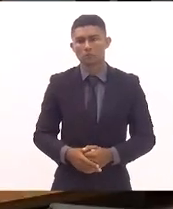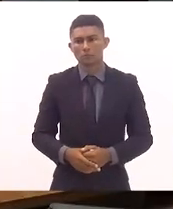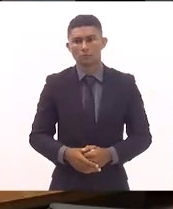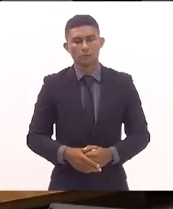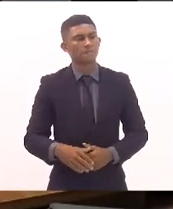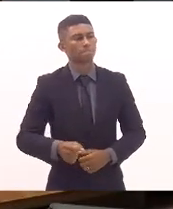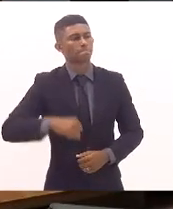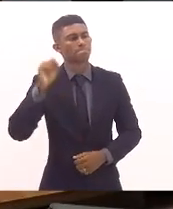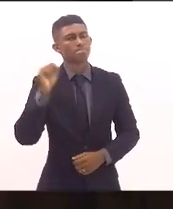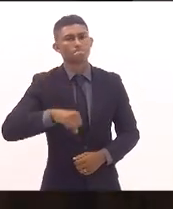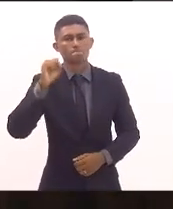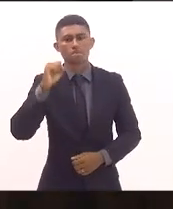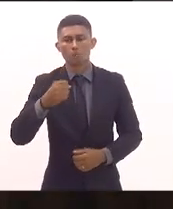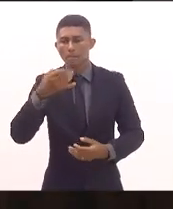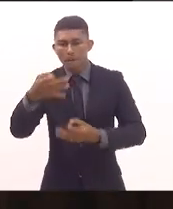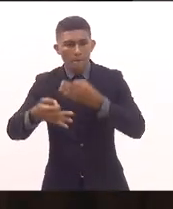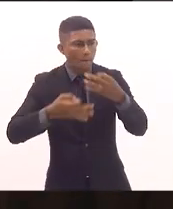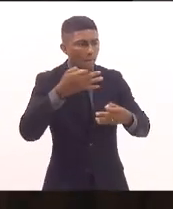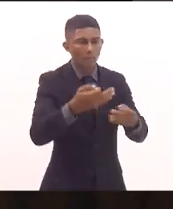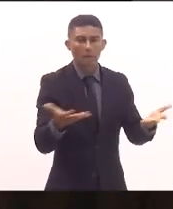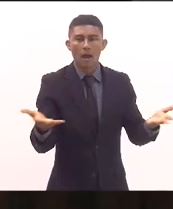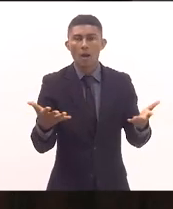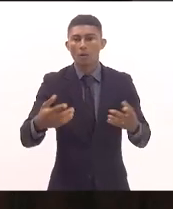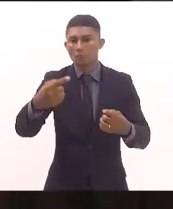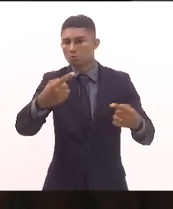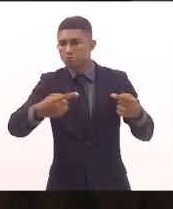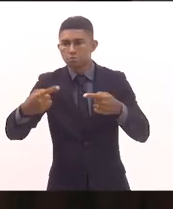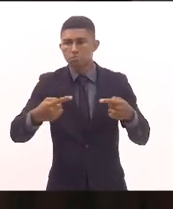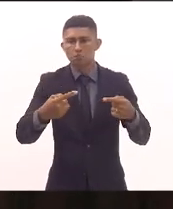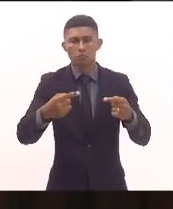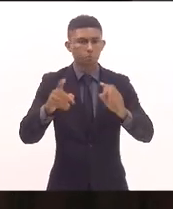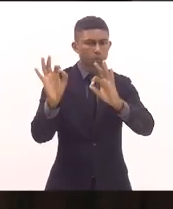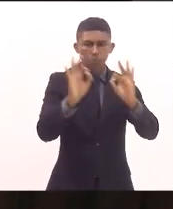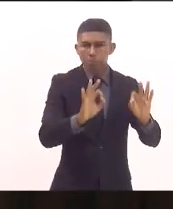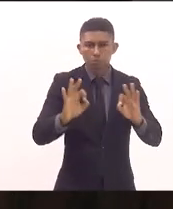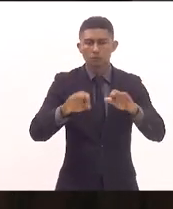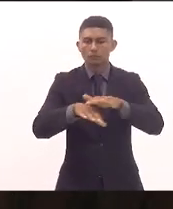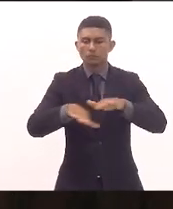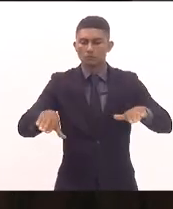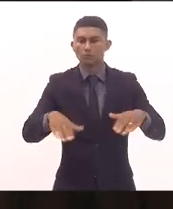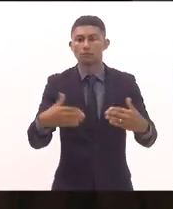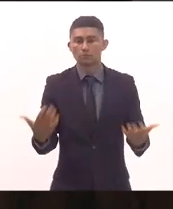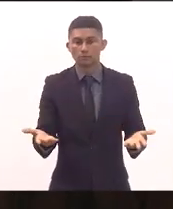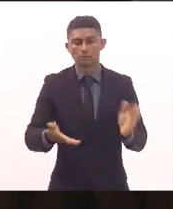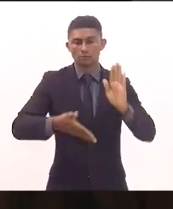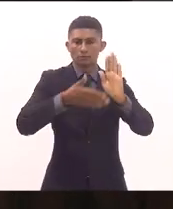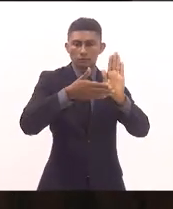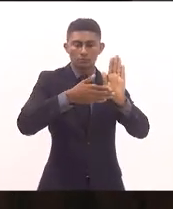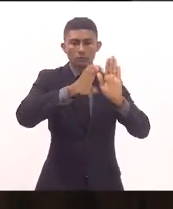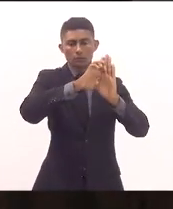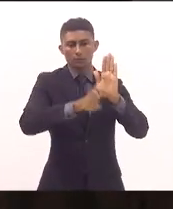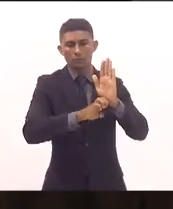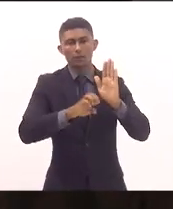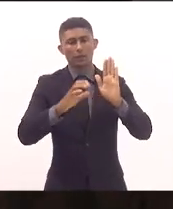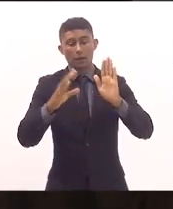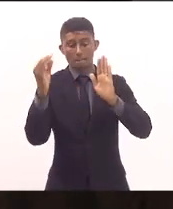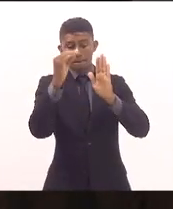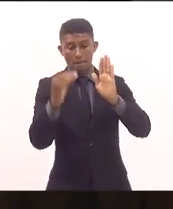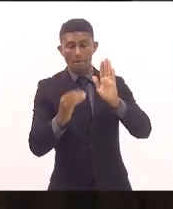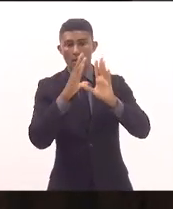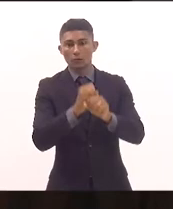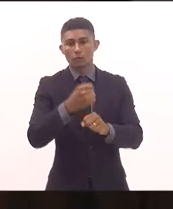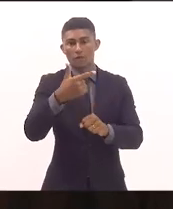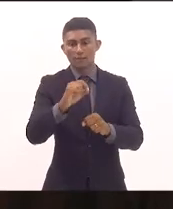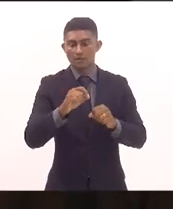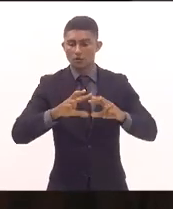Favorável, presidente. Os pareceres emitidos em discussão. Não havendo ninguém queira discutir, encerra a discussão. O presidente de proposta recebeu 20 emendas e retorna às